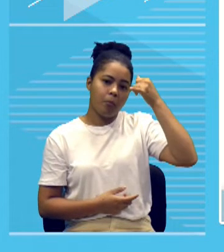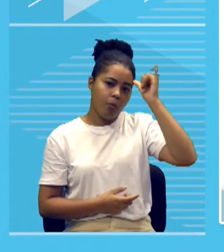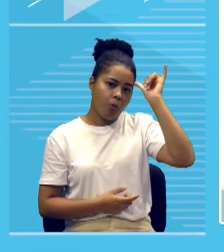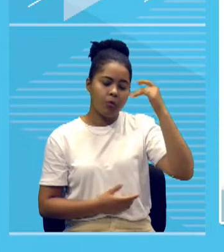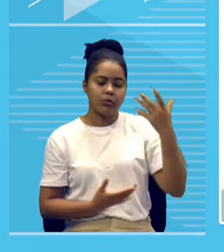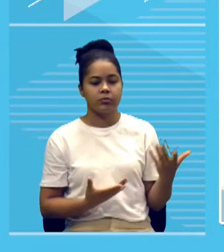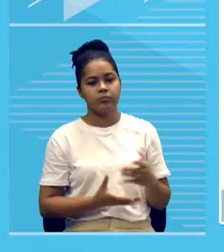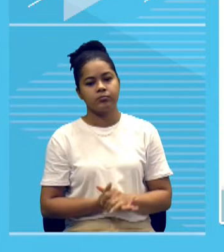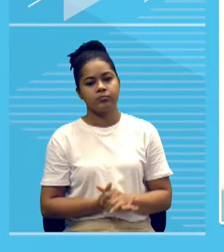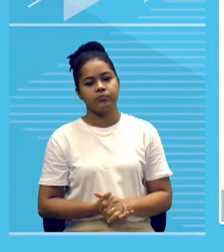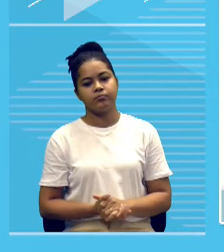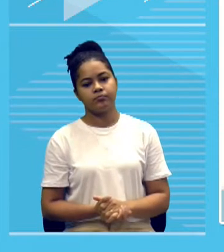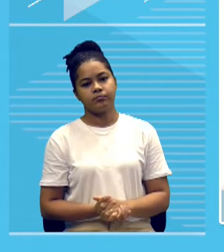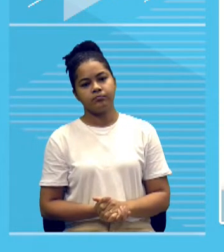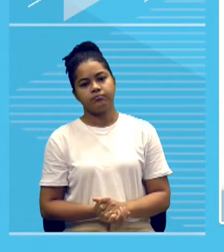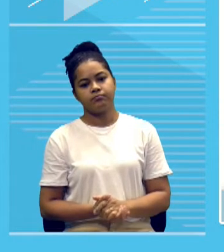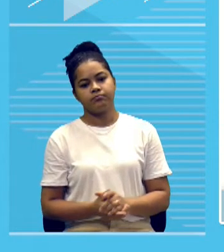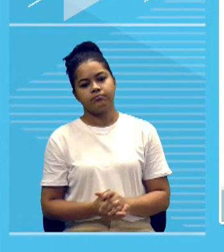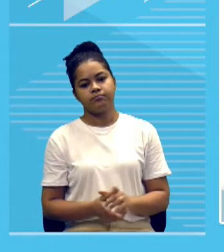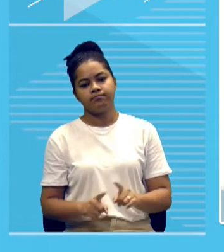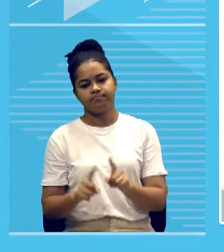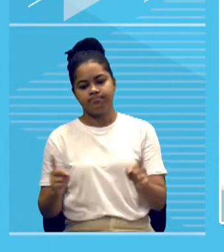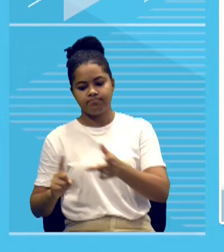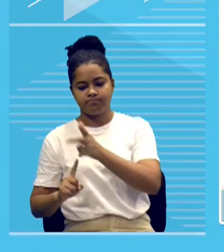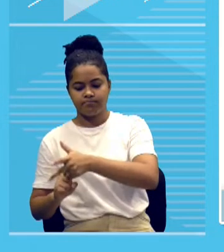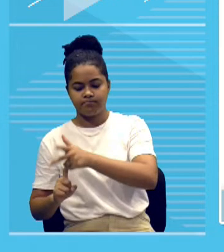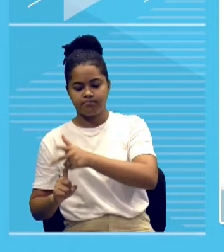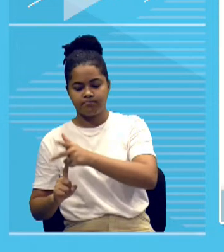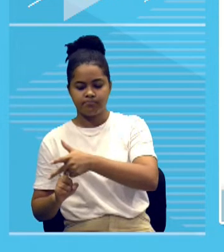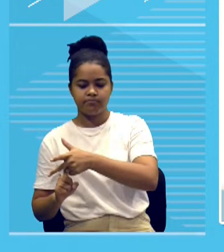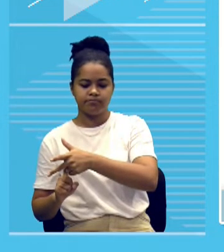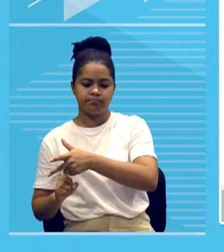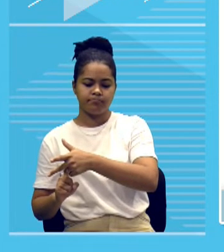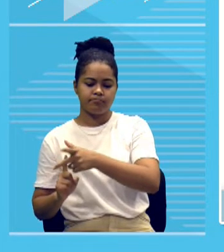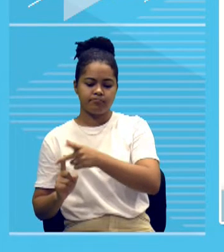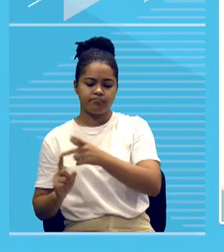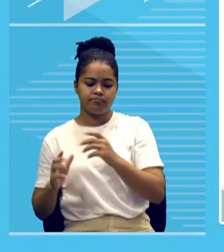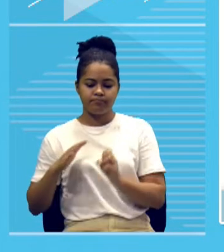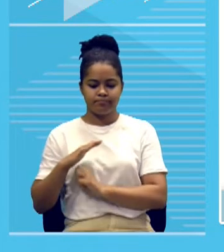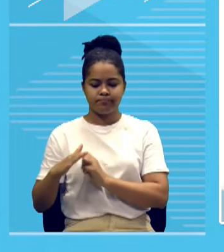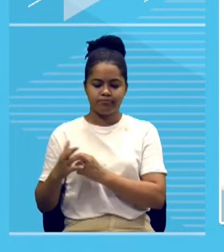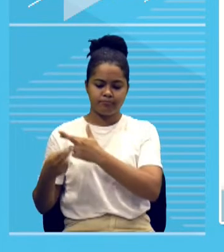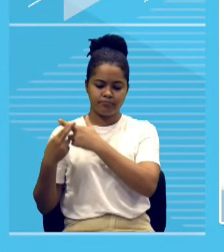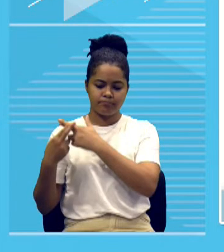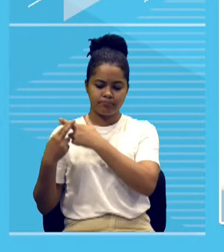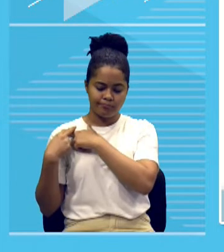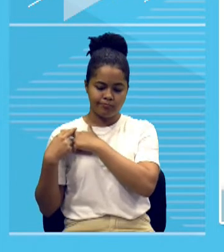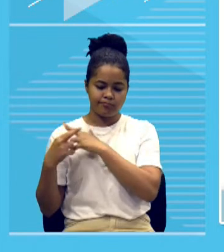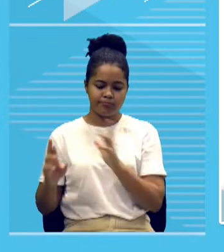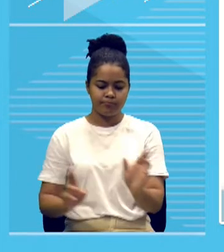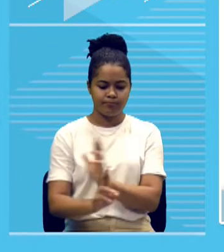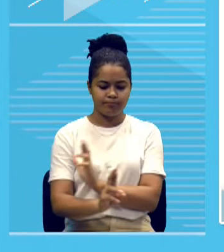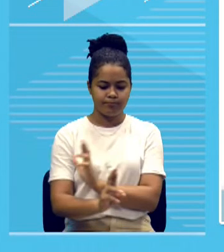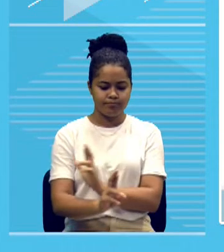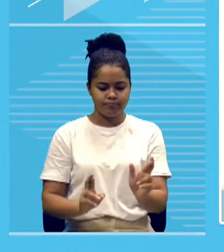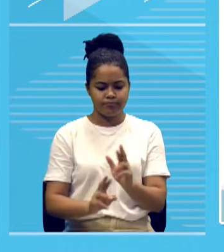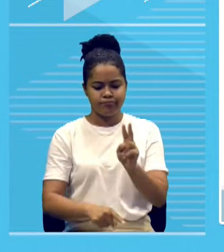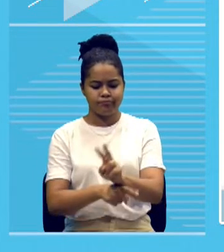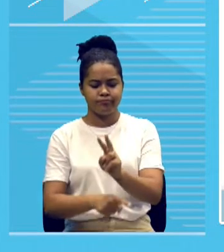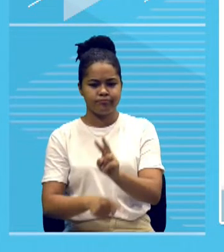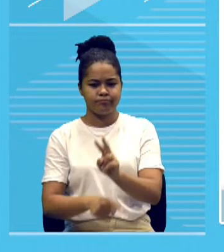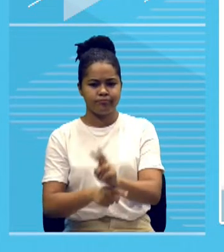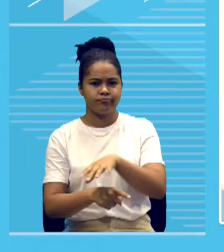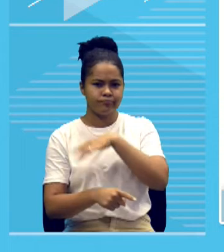aerogeradores não tem interesse em associar energia eólica com criação de animais não se